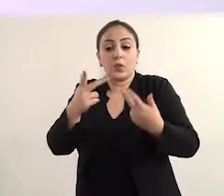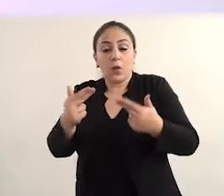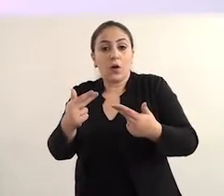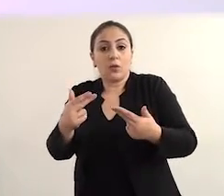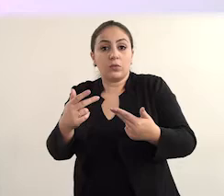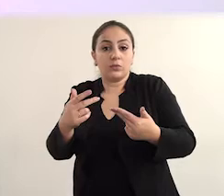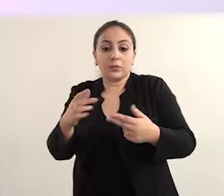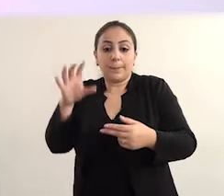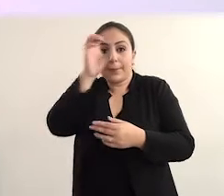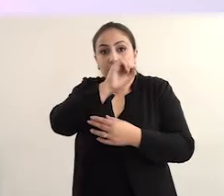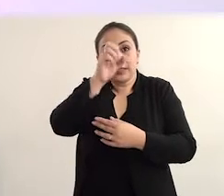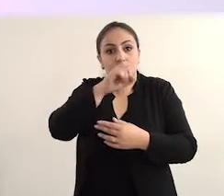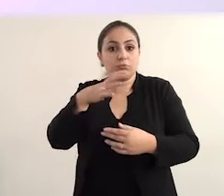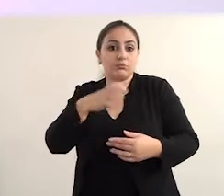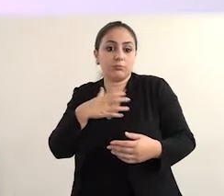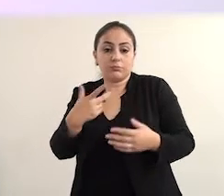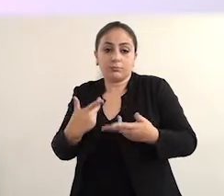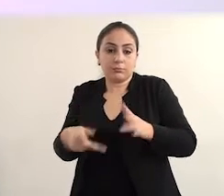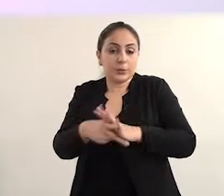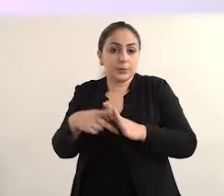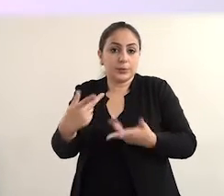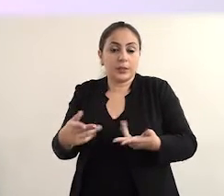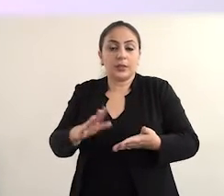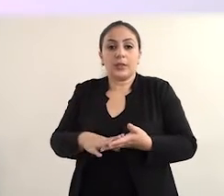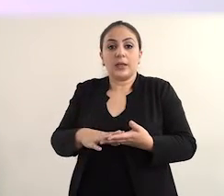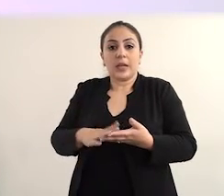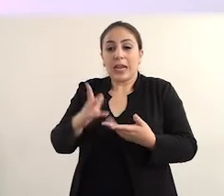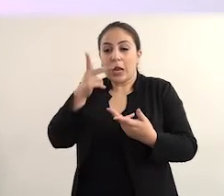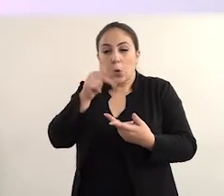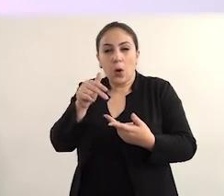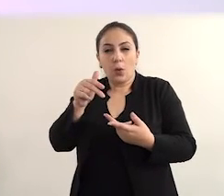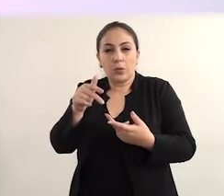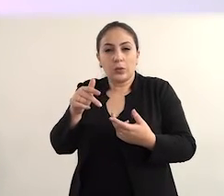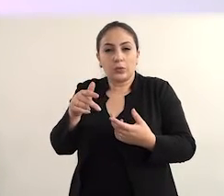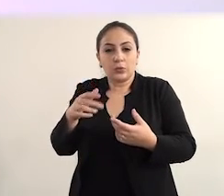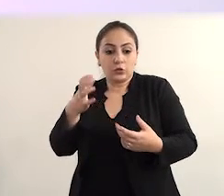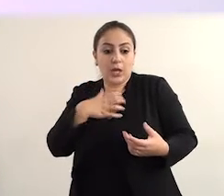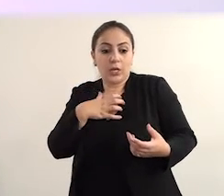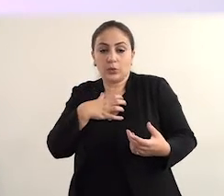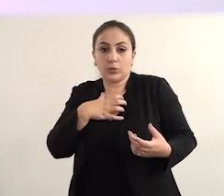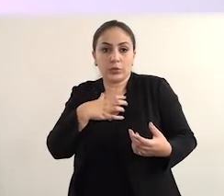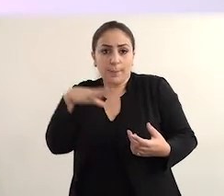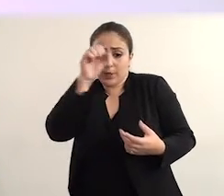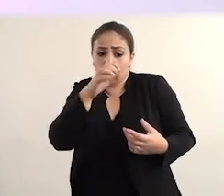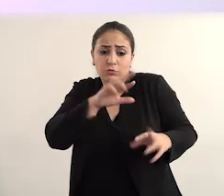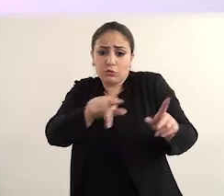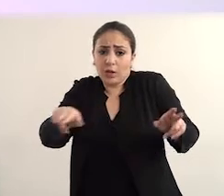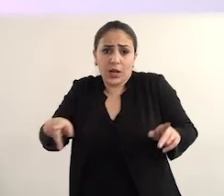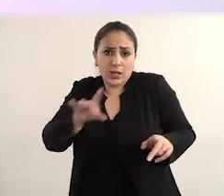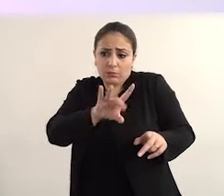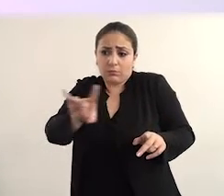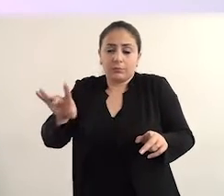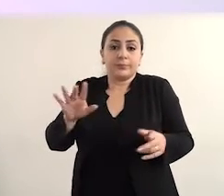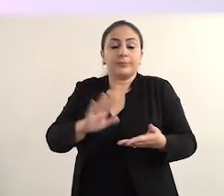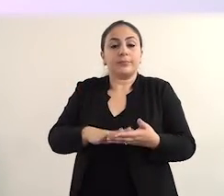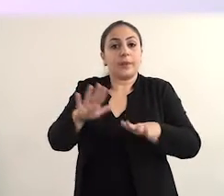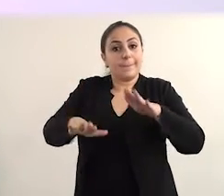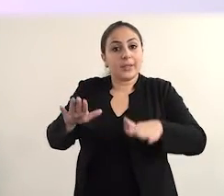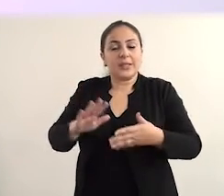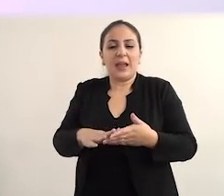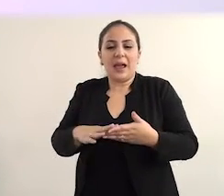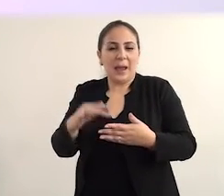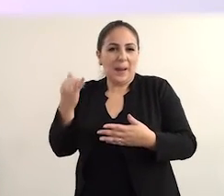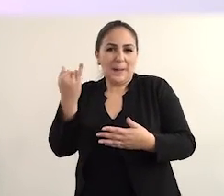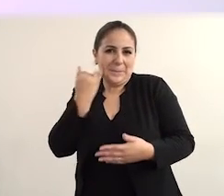forma de aprender, o seu jeito de aprender, né, o seu canal de aprendizado diferente. Então, a Maria, por exemplo,